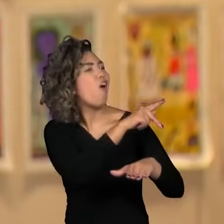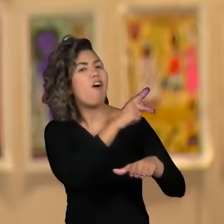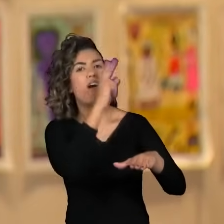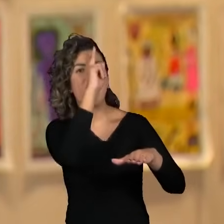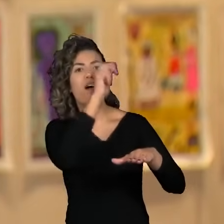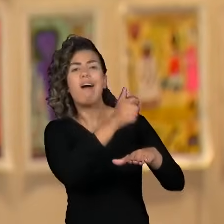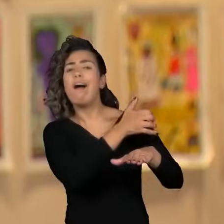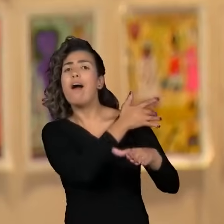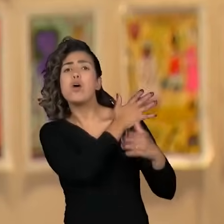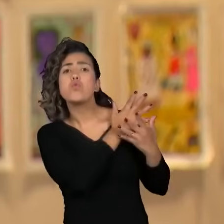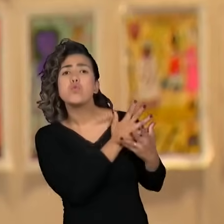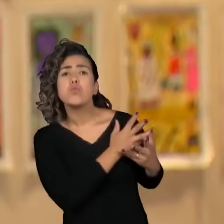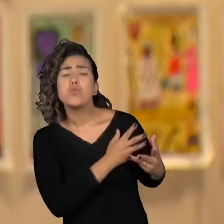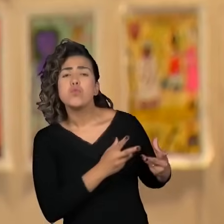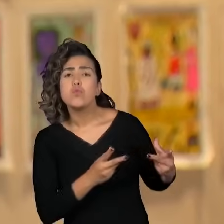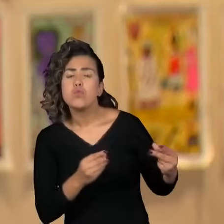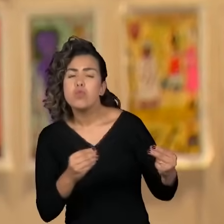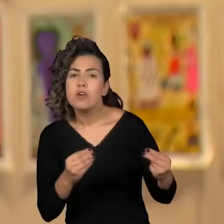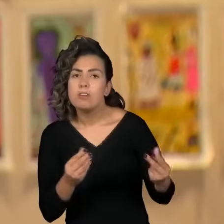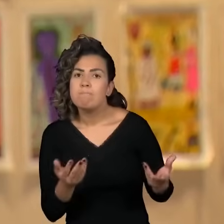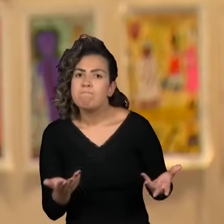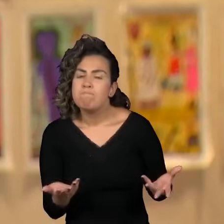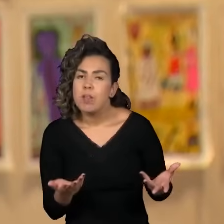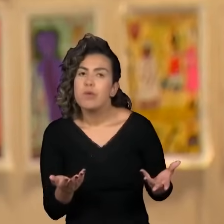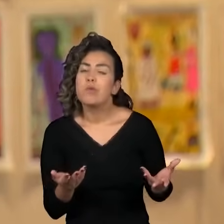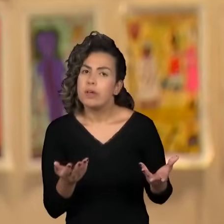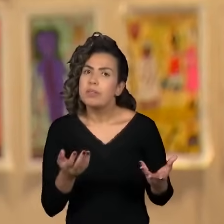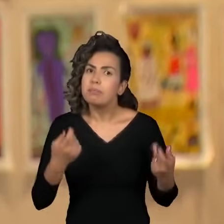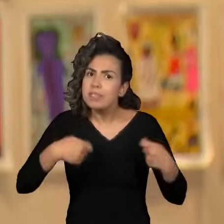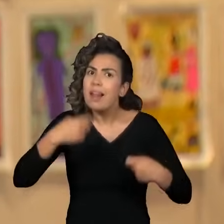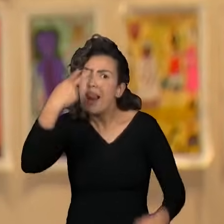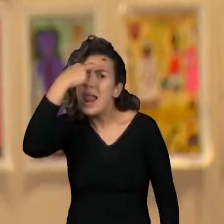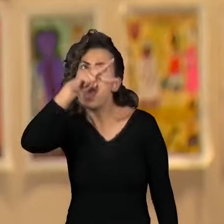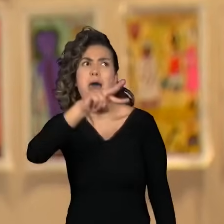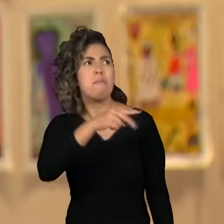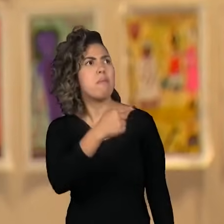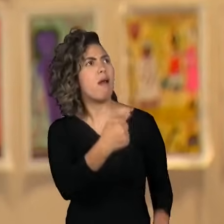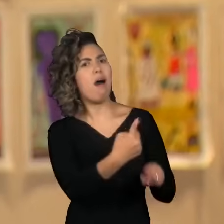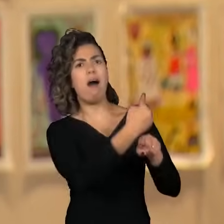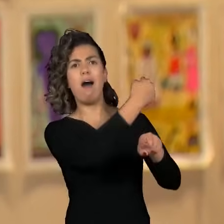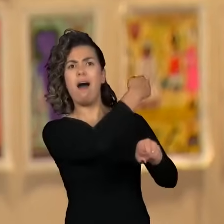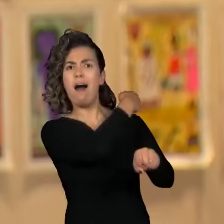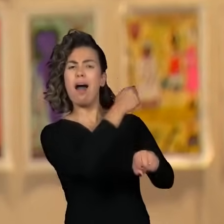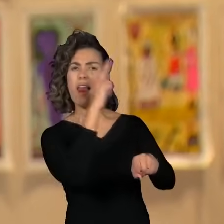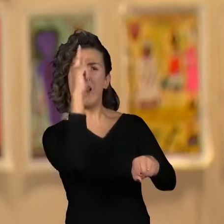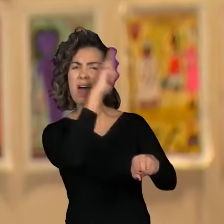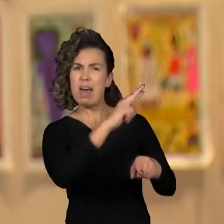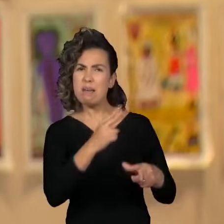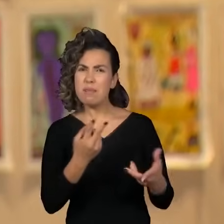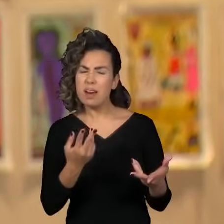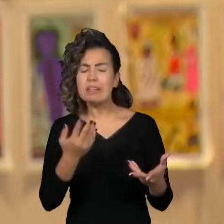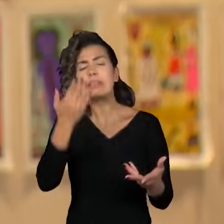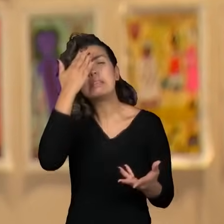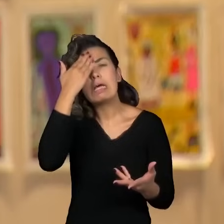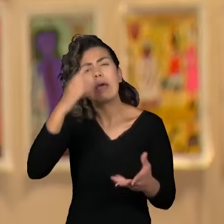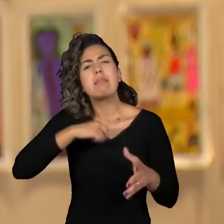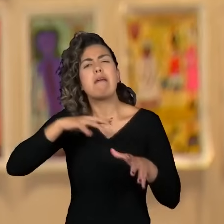social do contexto brasileiro. Então, muitas vezes, fazer memória no Brasil é fazer memória apesar do Brasil,